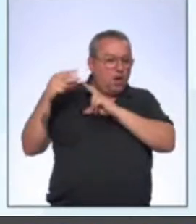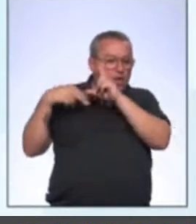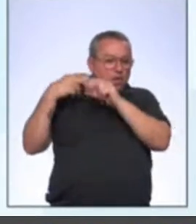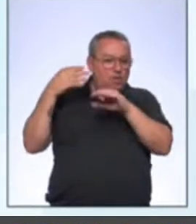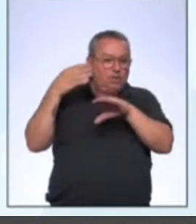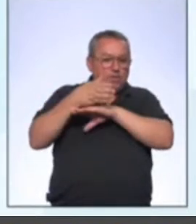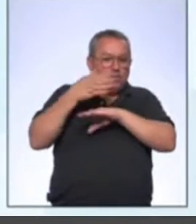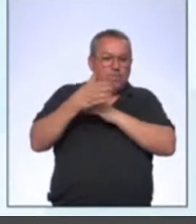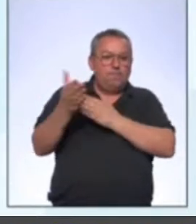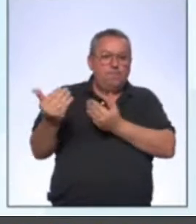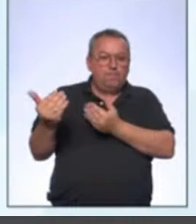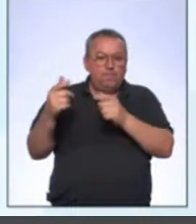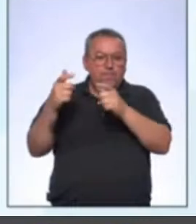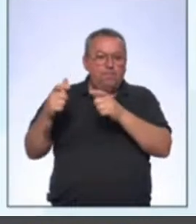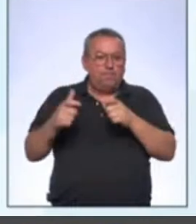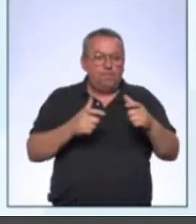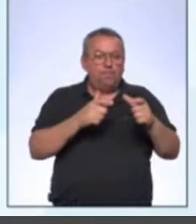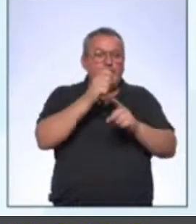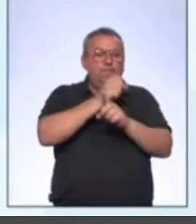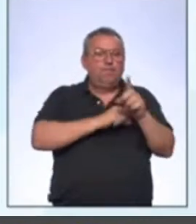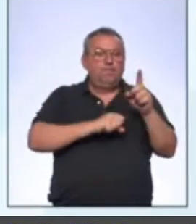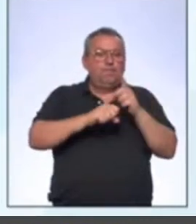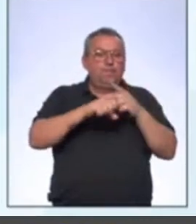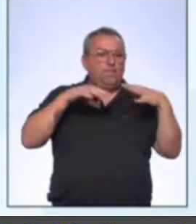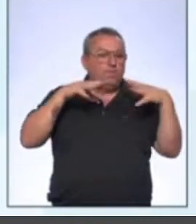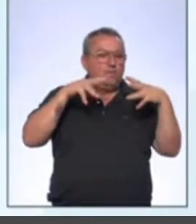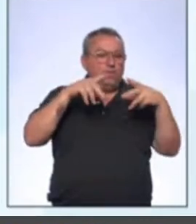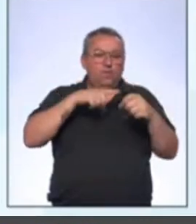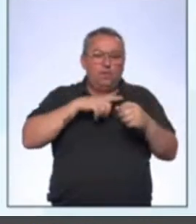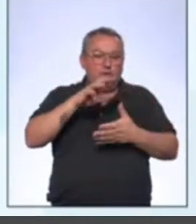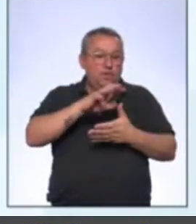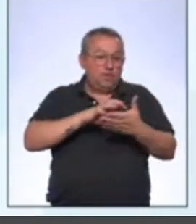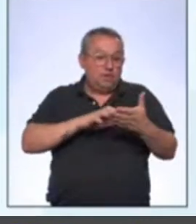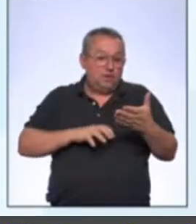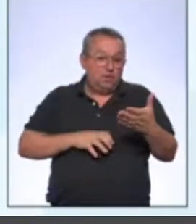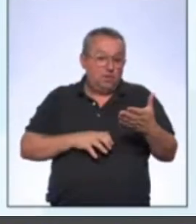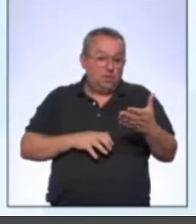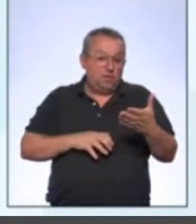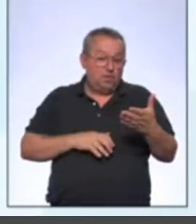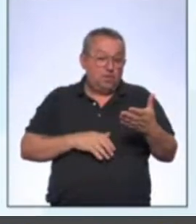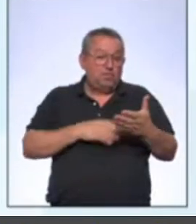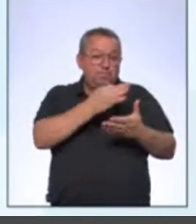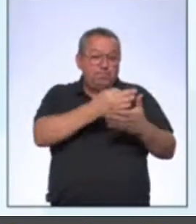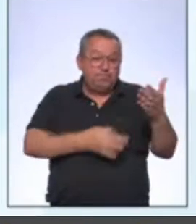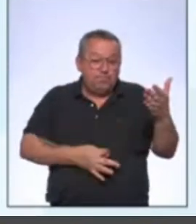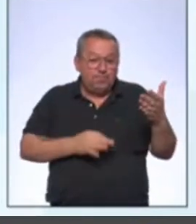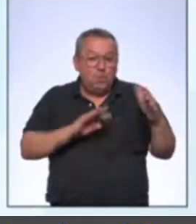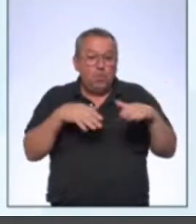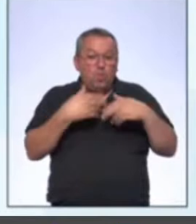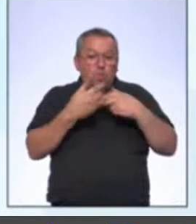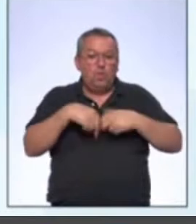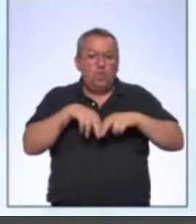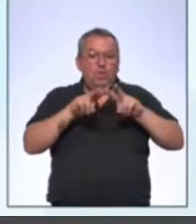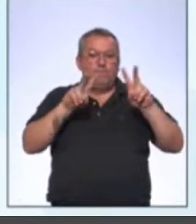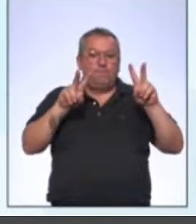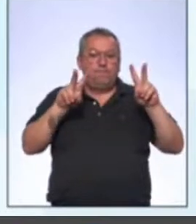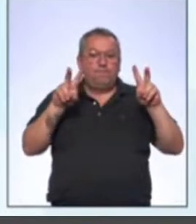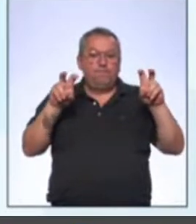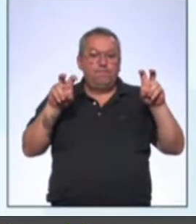dos jovens no espaço da sociedade. Tudo isso está lá no texto. Qual dessas será o tema? Vamos ver